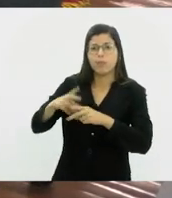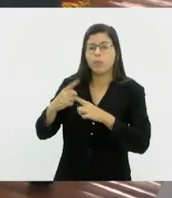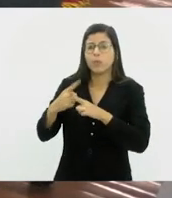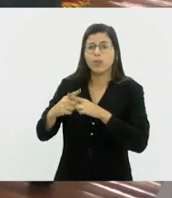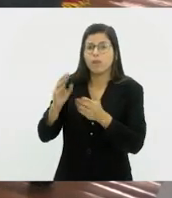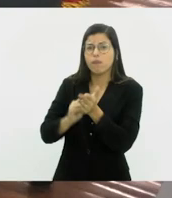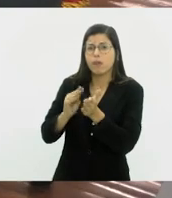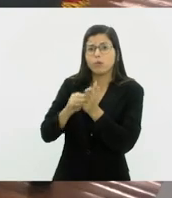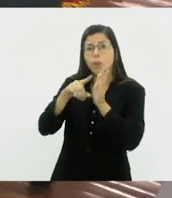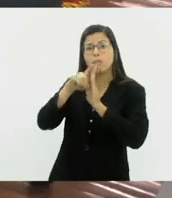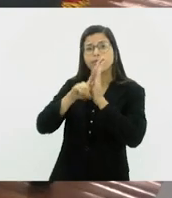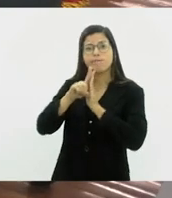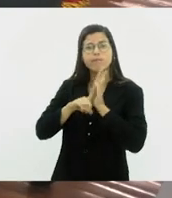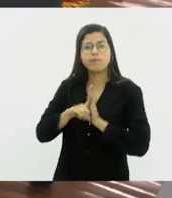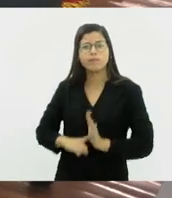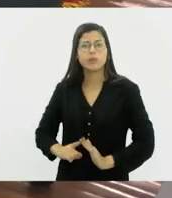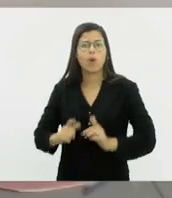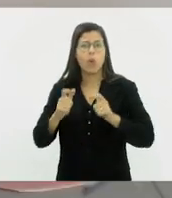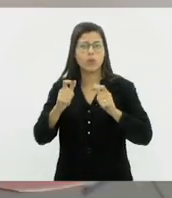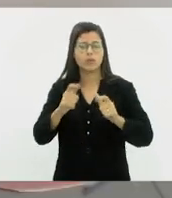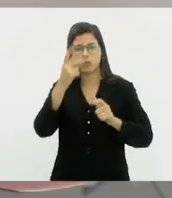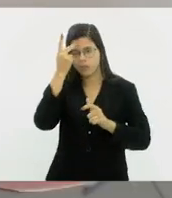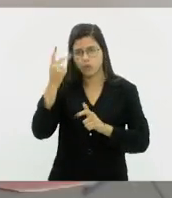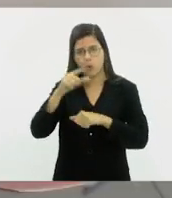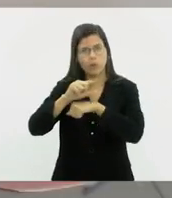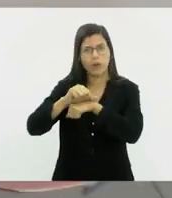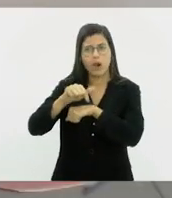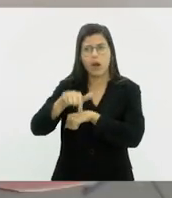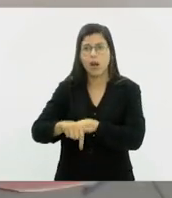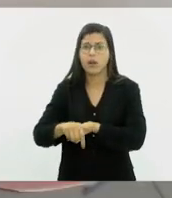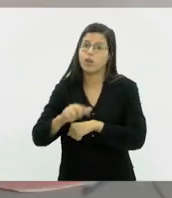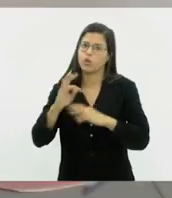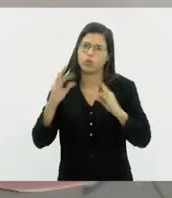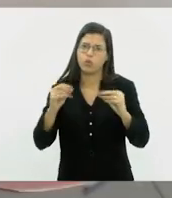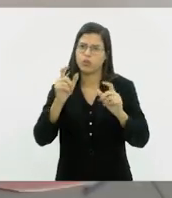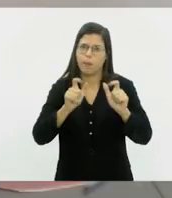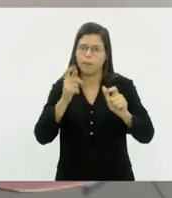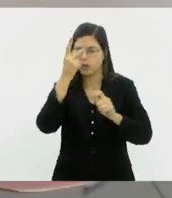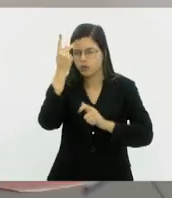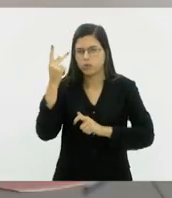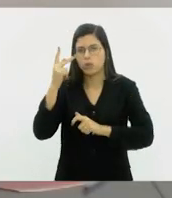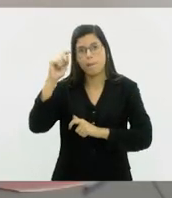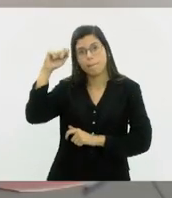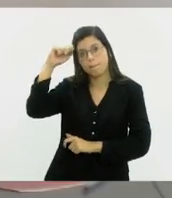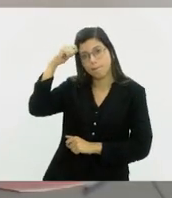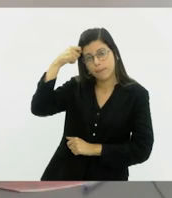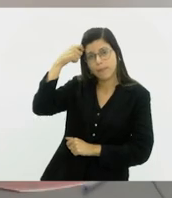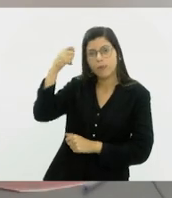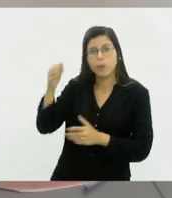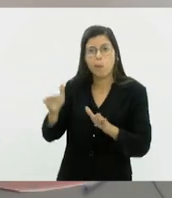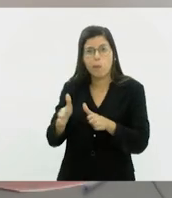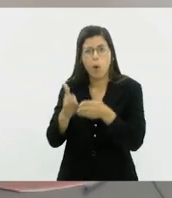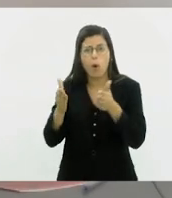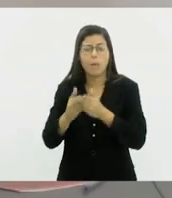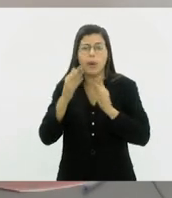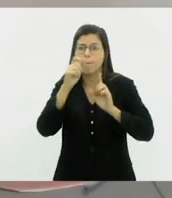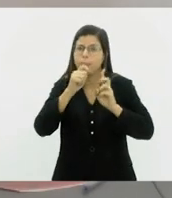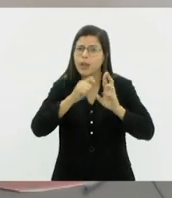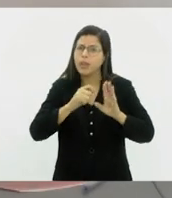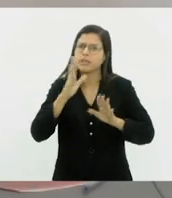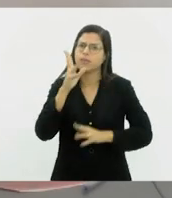pessoa tava no dia né E claro todas essas pessoas eram pretas e pobres e ficaram meses presos até